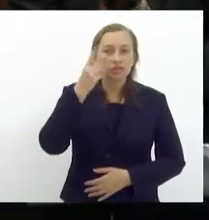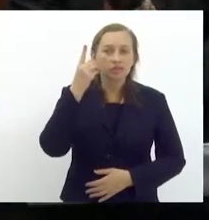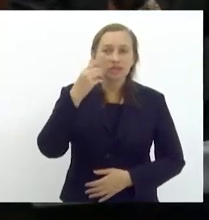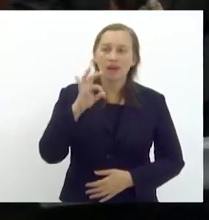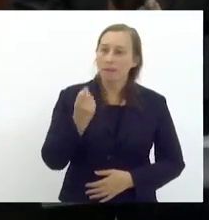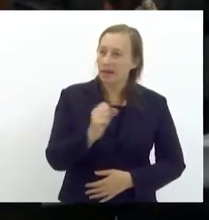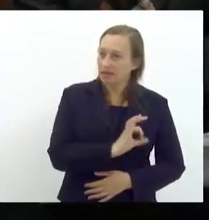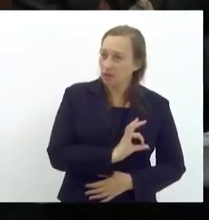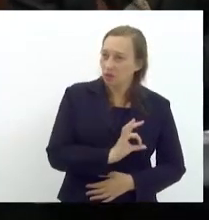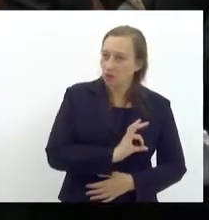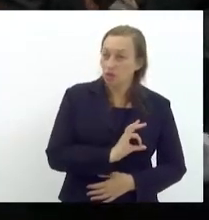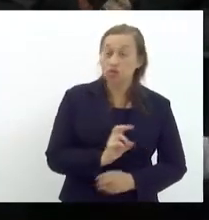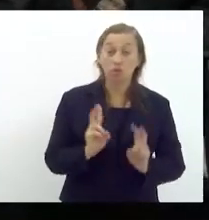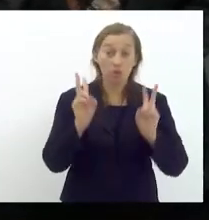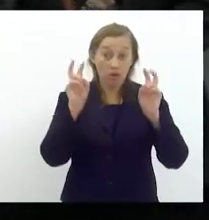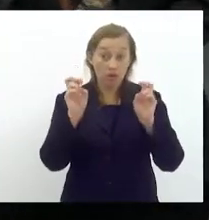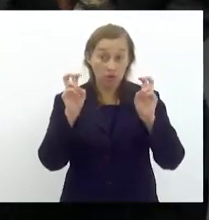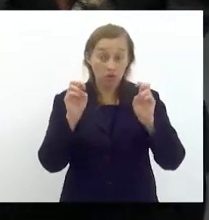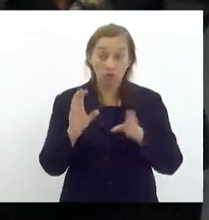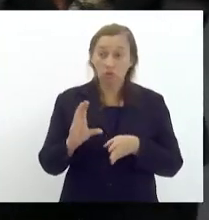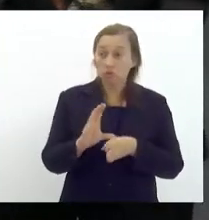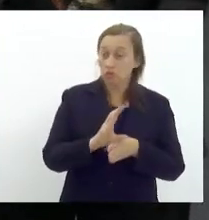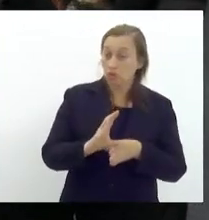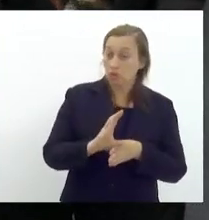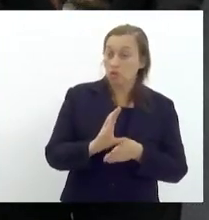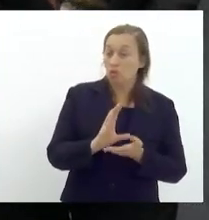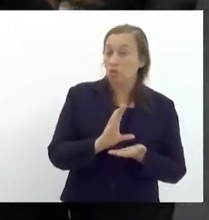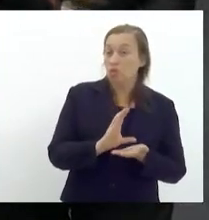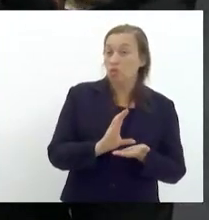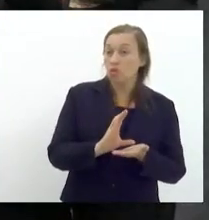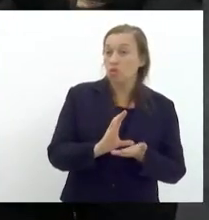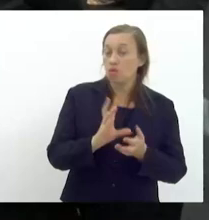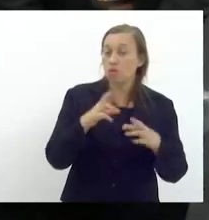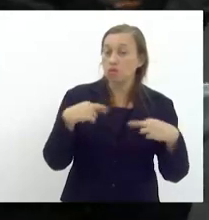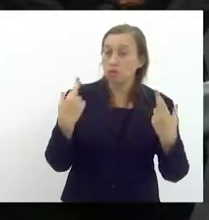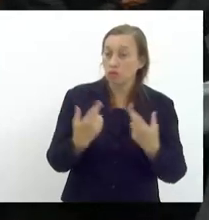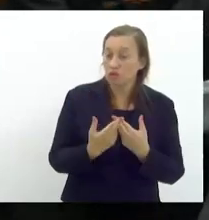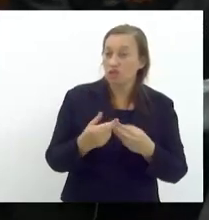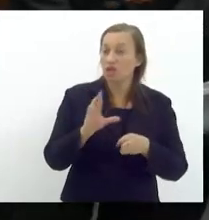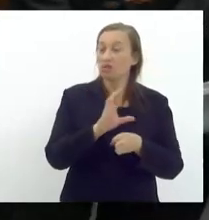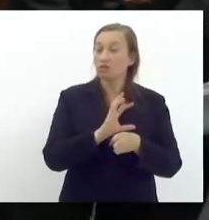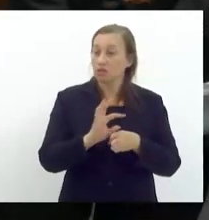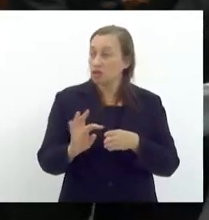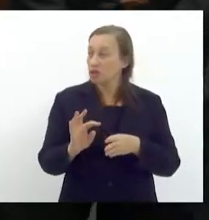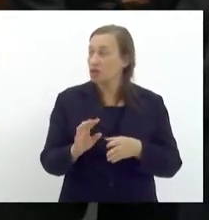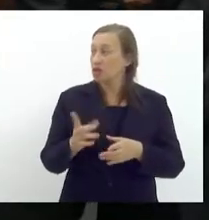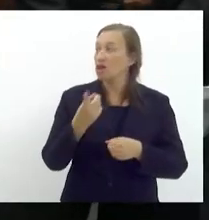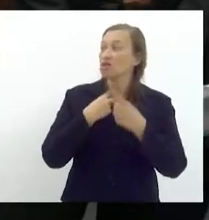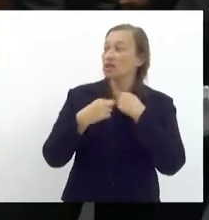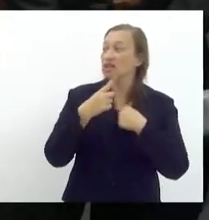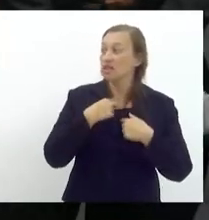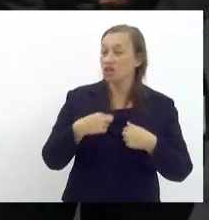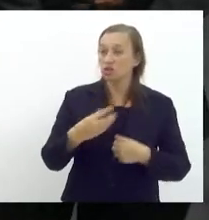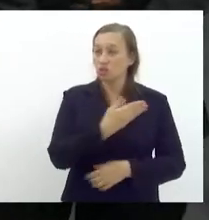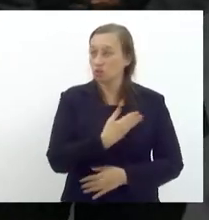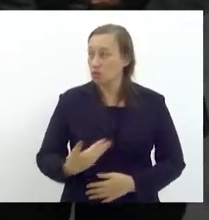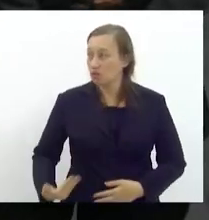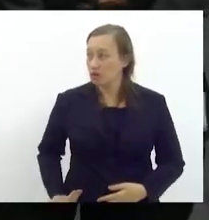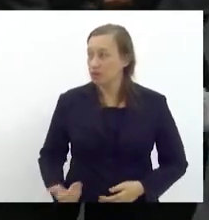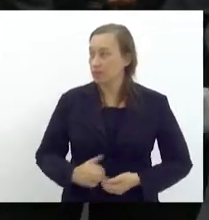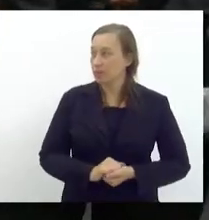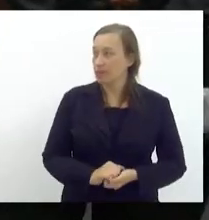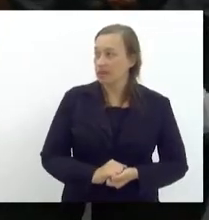Marta Rocha sobre o fato do Conselho não se reunir vossa excelência prontamente falou que essa era a vontade do governo